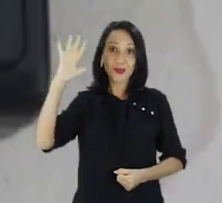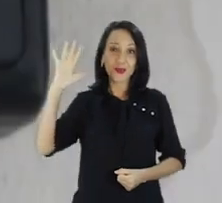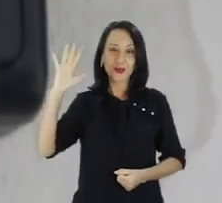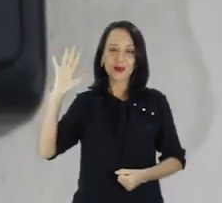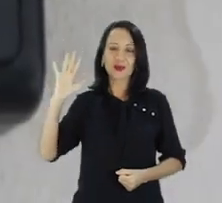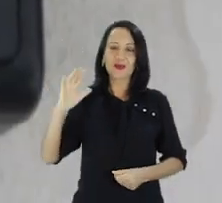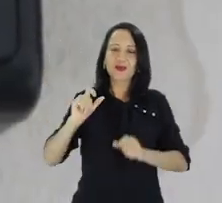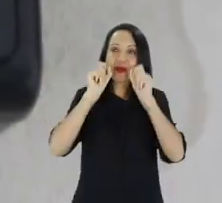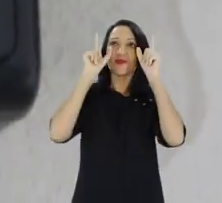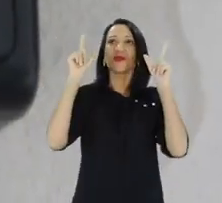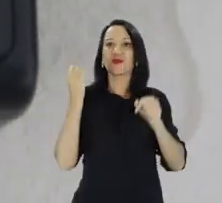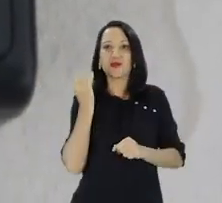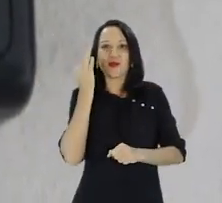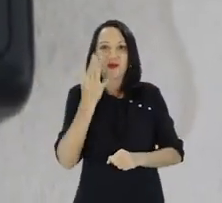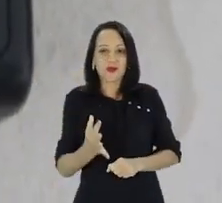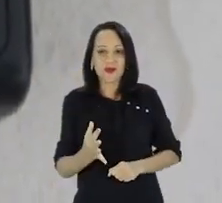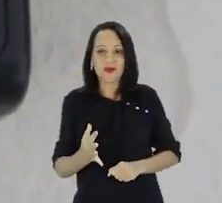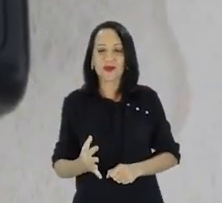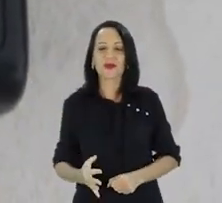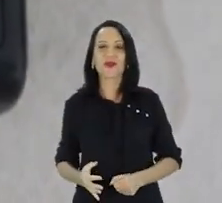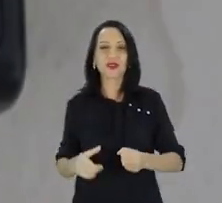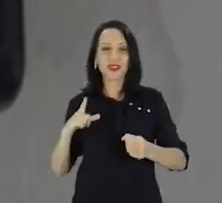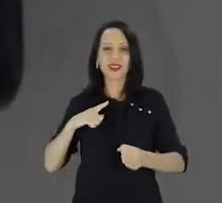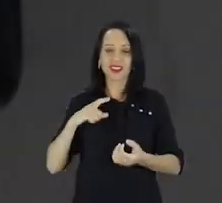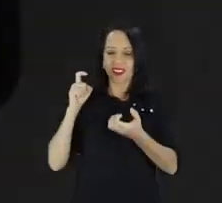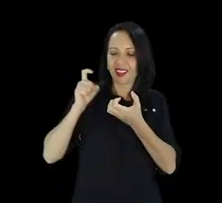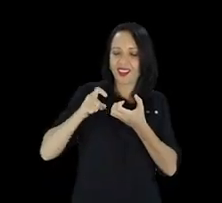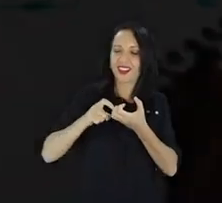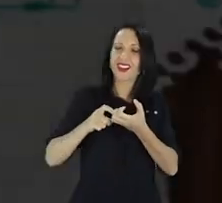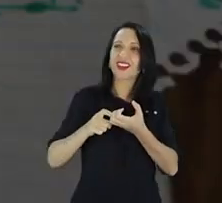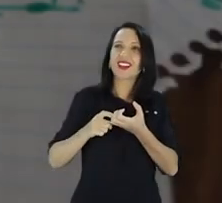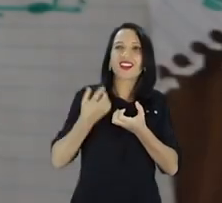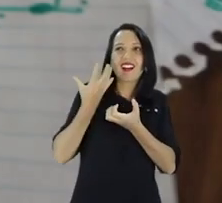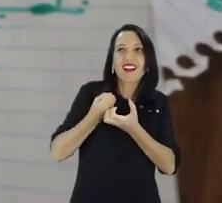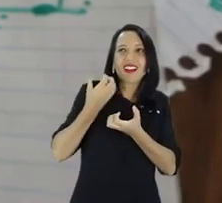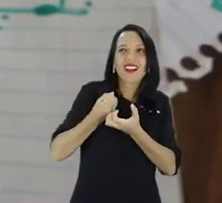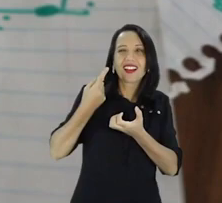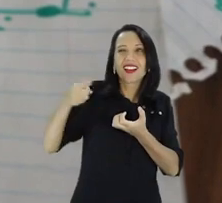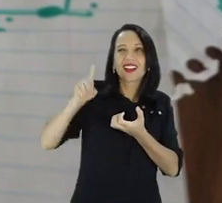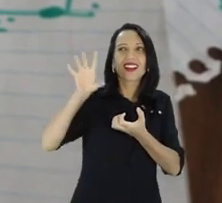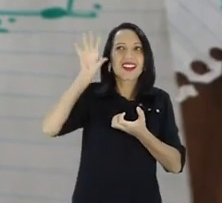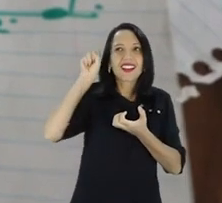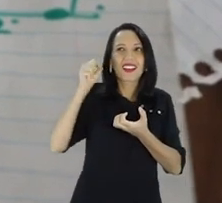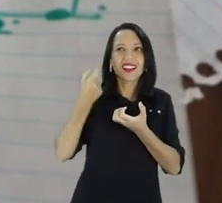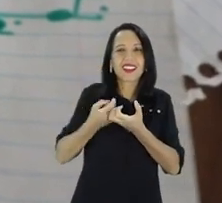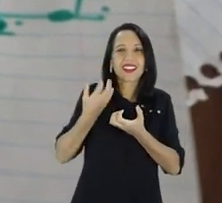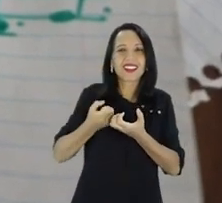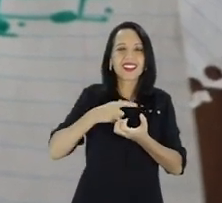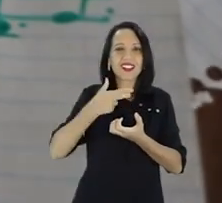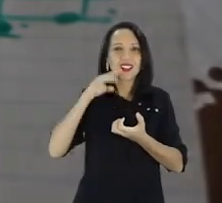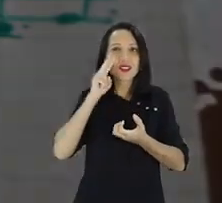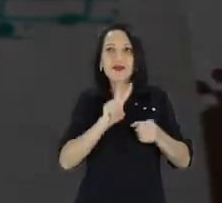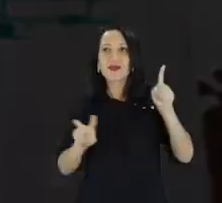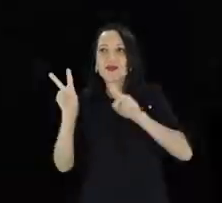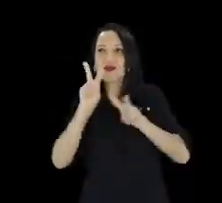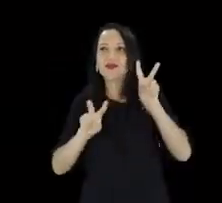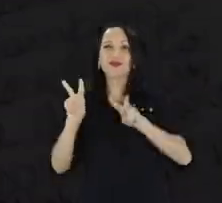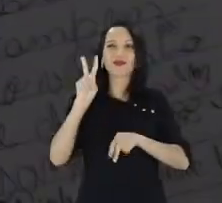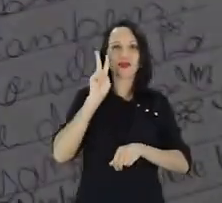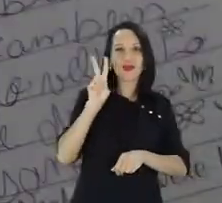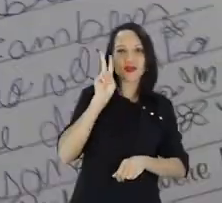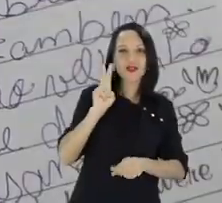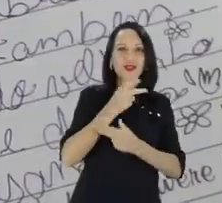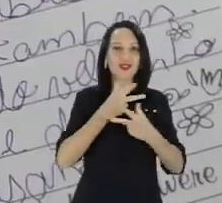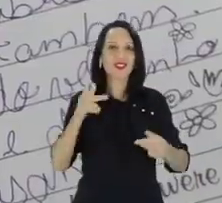aí eu ia lá acordava de madrugada e gravava no meu gravadorzinho que eu tinha acabado de escutar melodia que eu escutei naquela música ou aquilo que eu tinha visto uma história que eu tinha